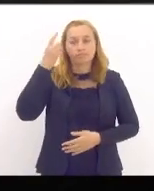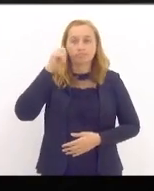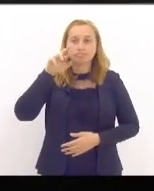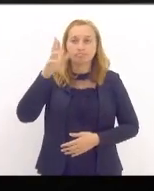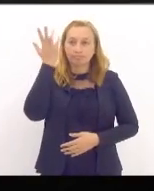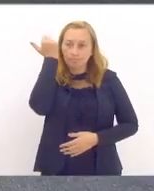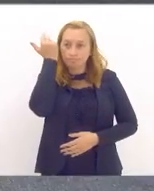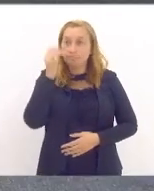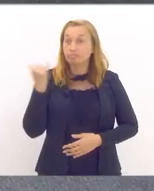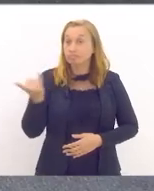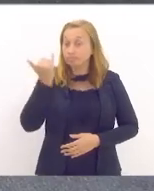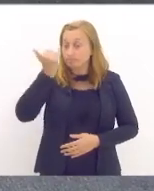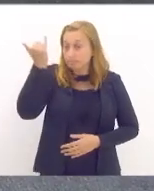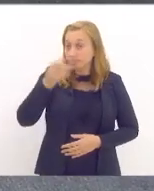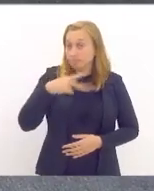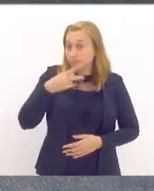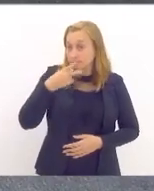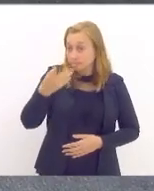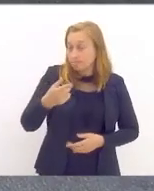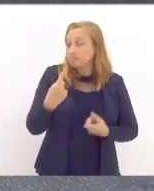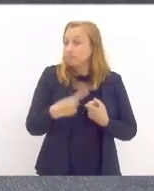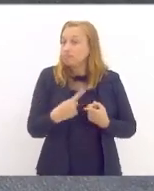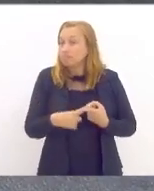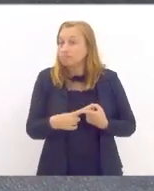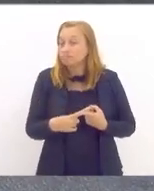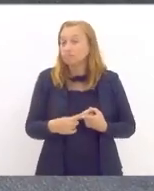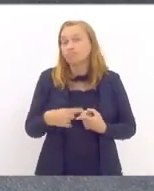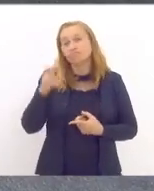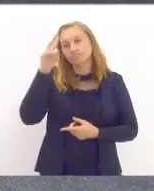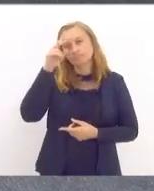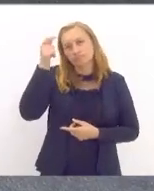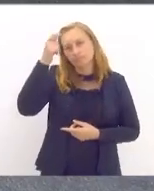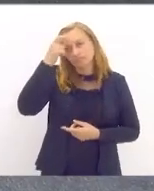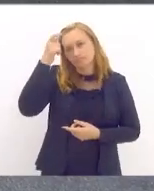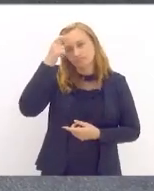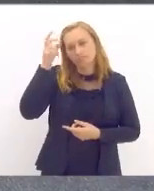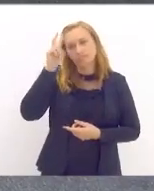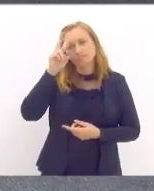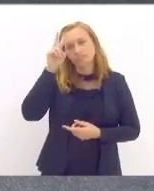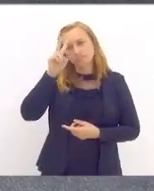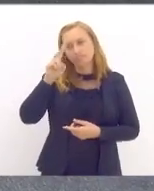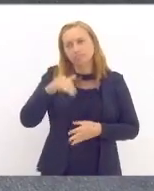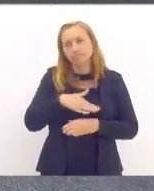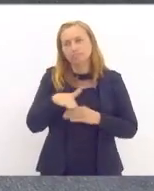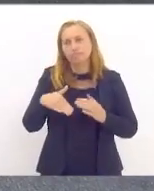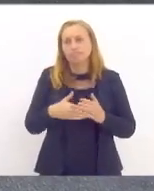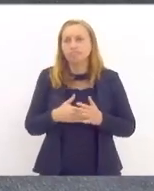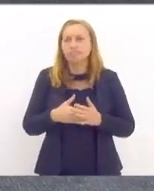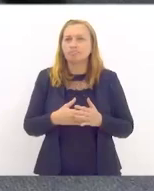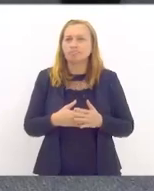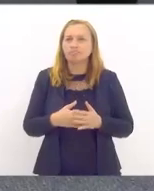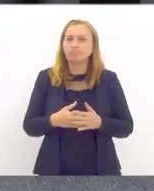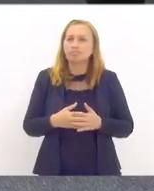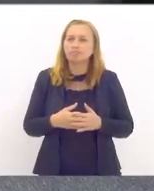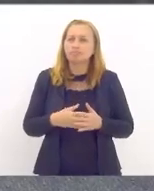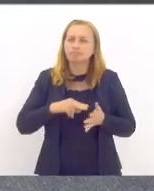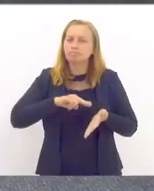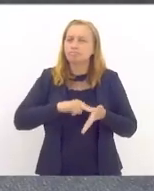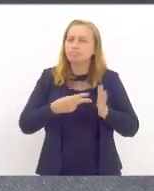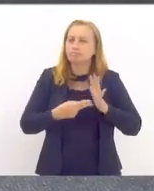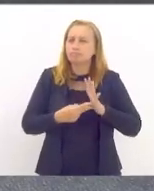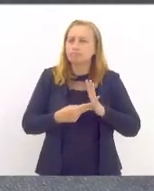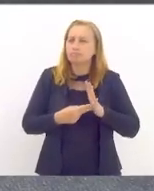muito importante a sua fala porque a gente rememoria todo tudo que tem de significado